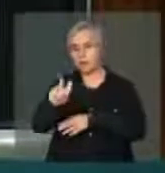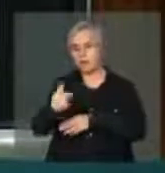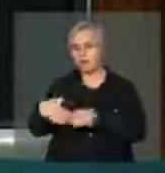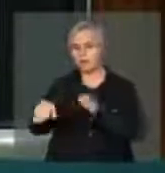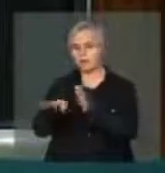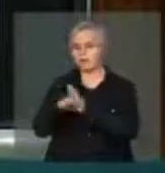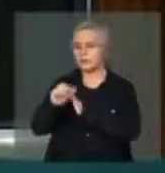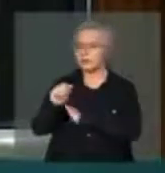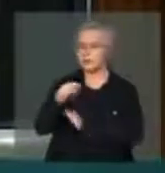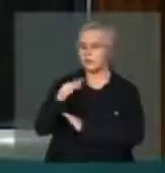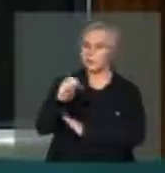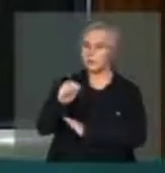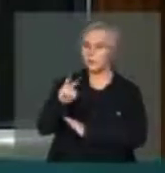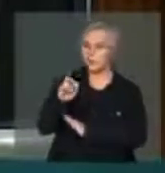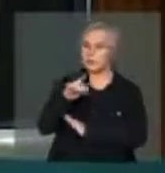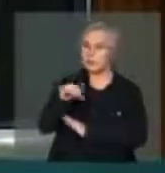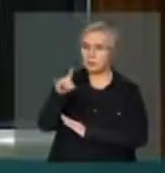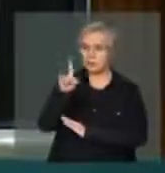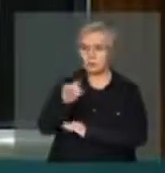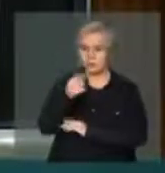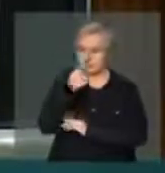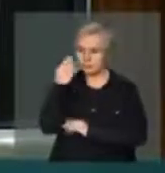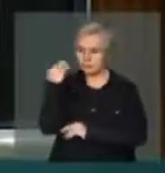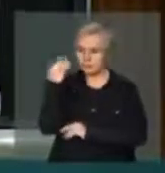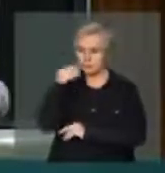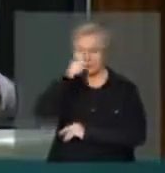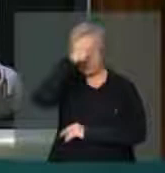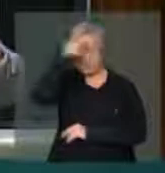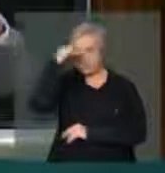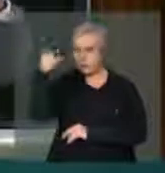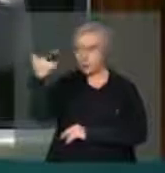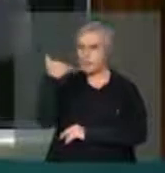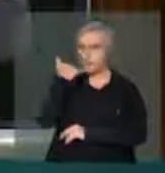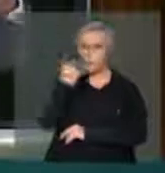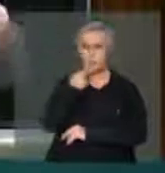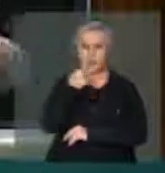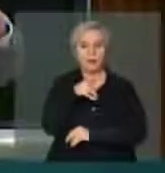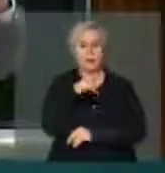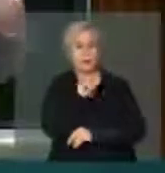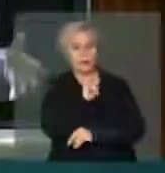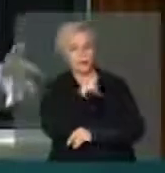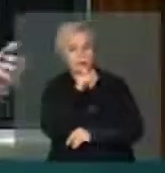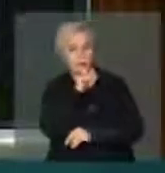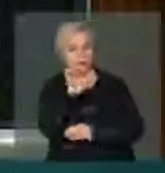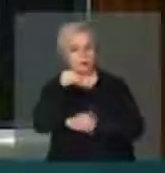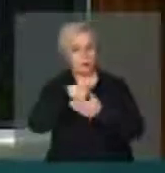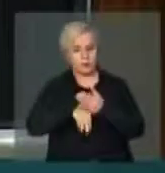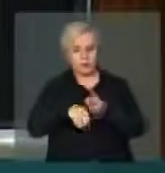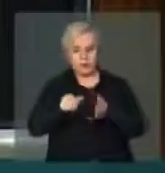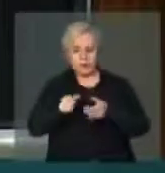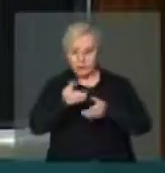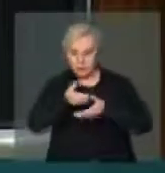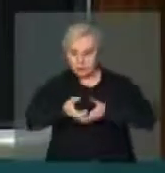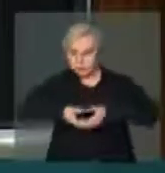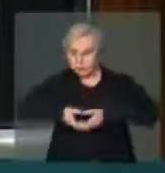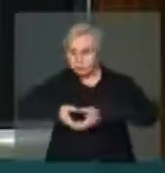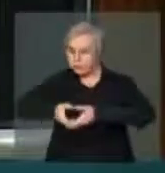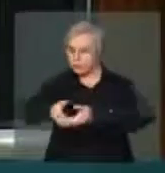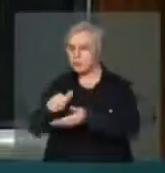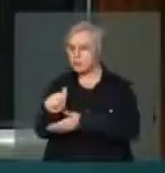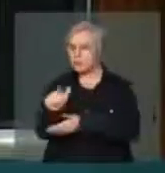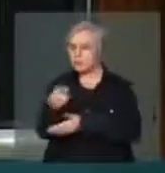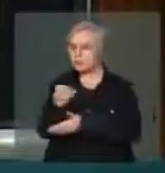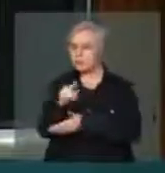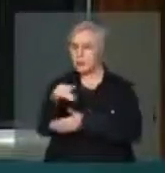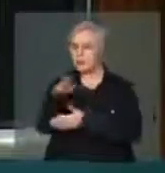Nesse instante a prefeita Madalena ligou para mim. De Arco Verde vai colocar água na adutora do Agreste para atender 60 e